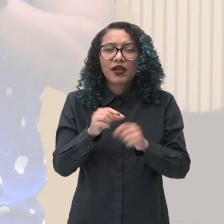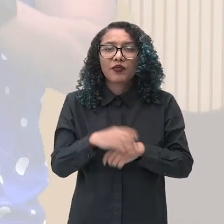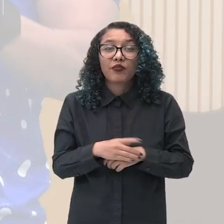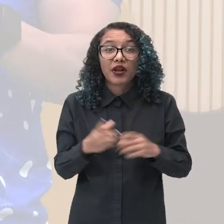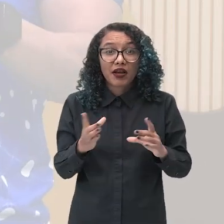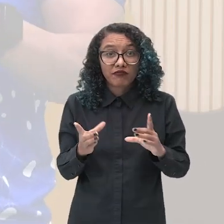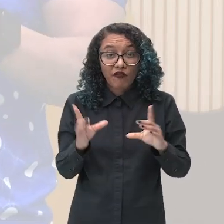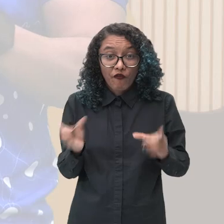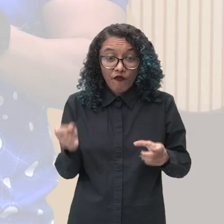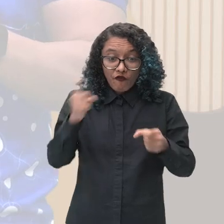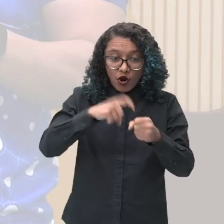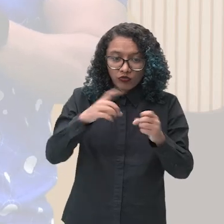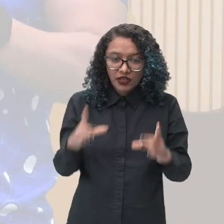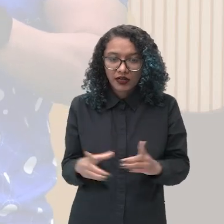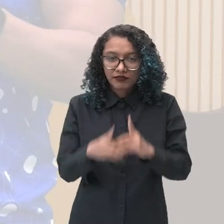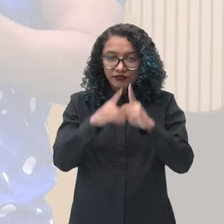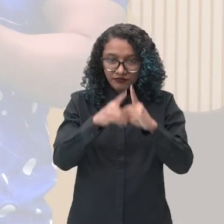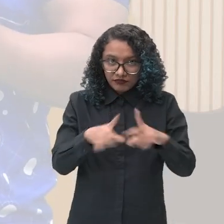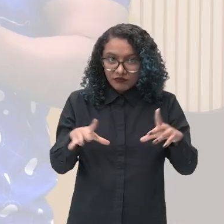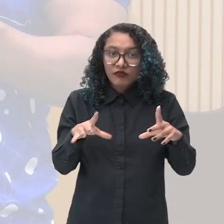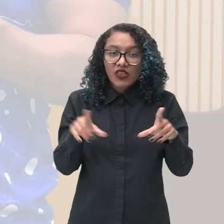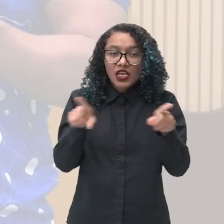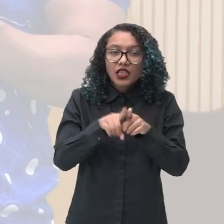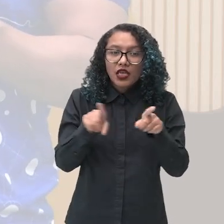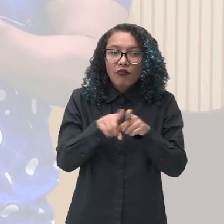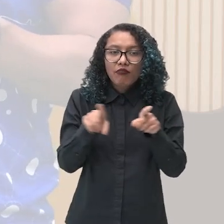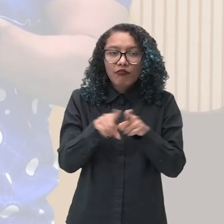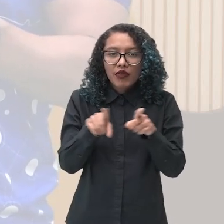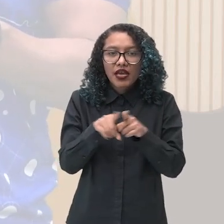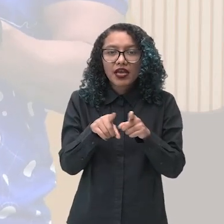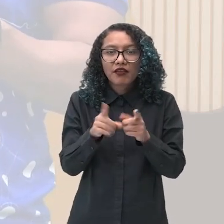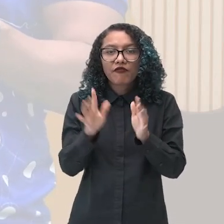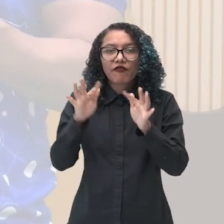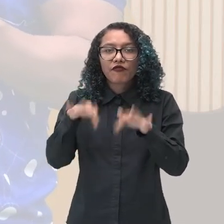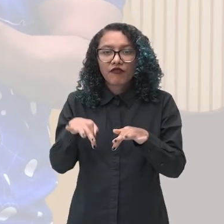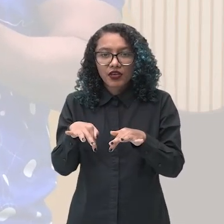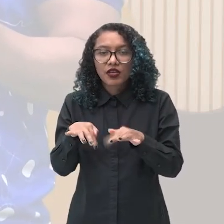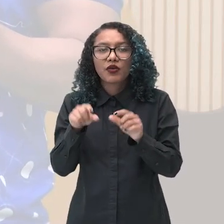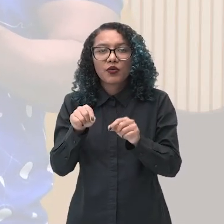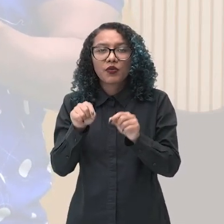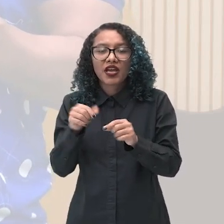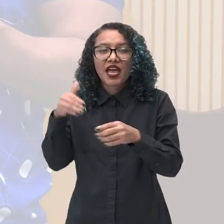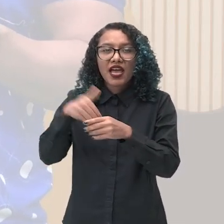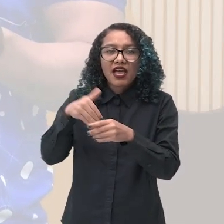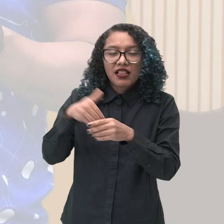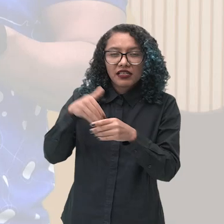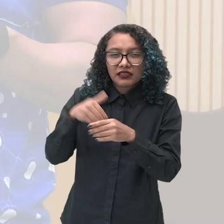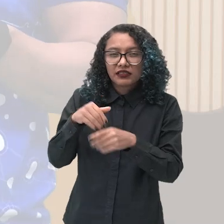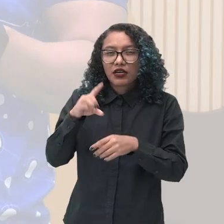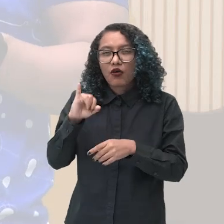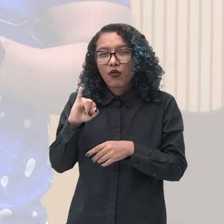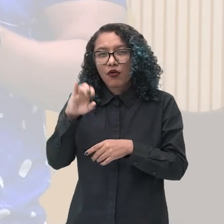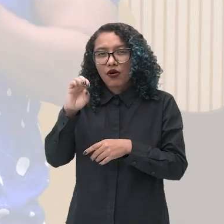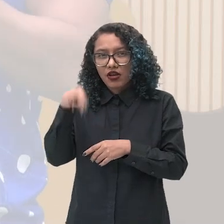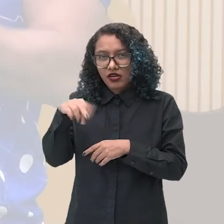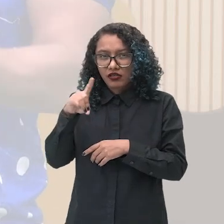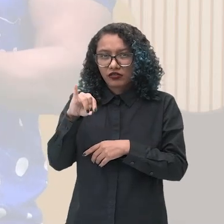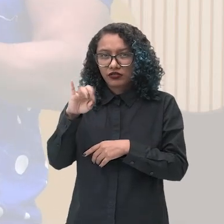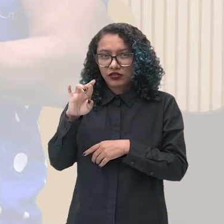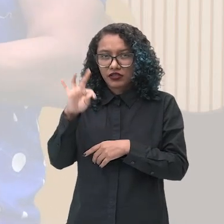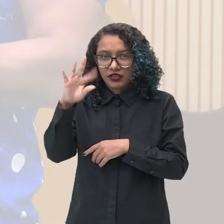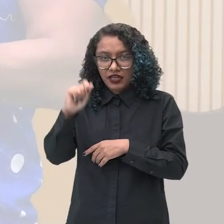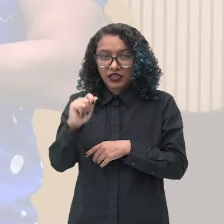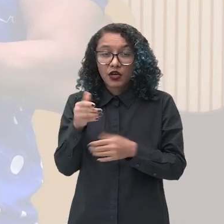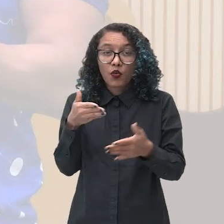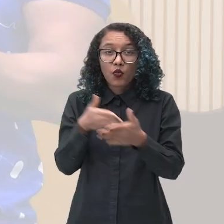redemocratização do nosso país, tá bom? E pôs fim ali às eleições indiretas que nós tínhamos, tá? O último